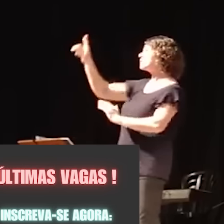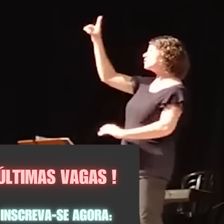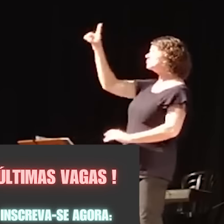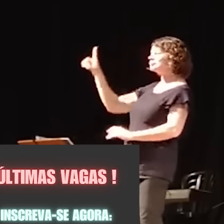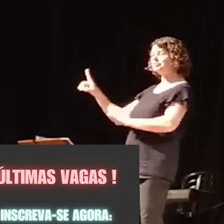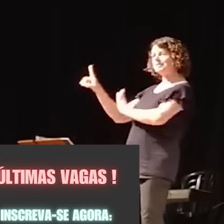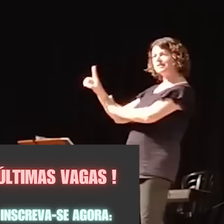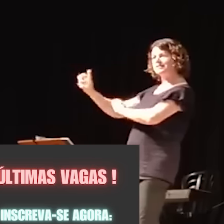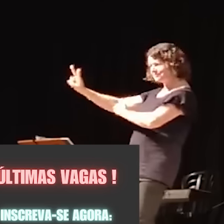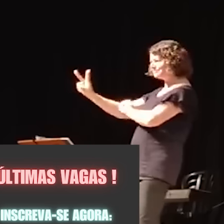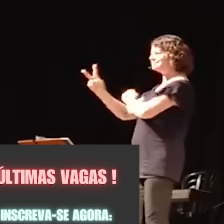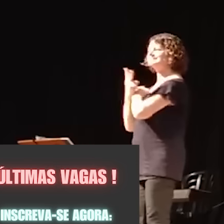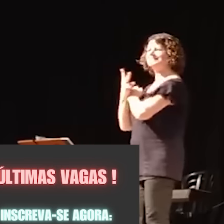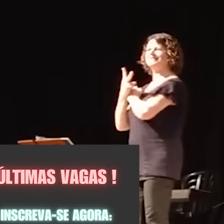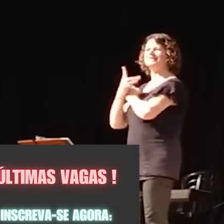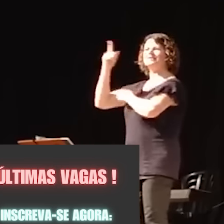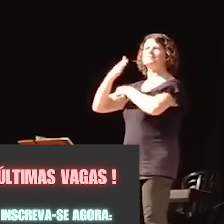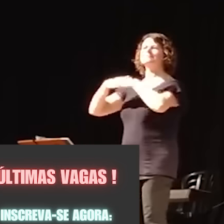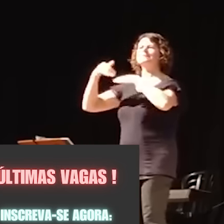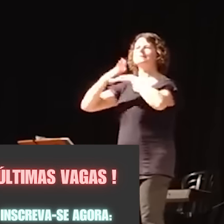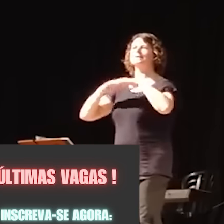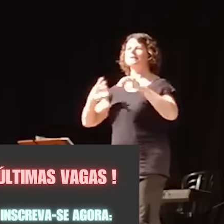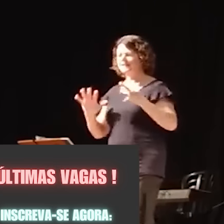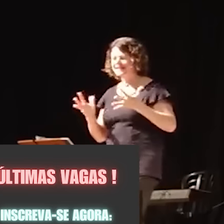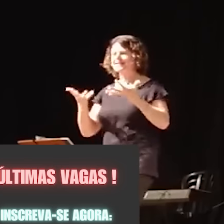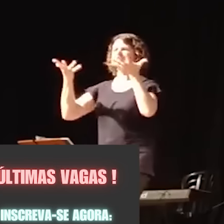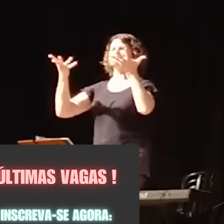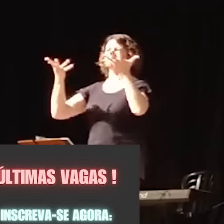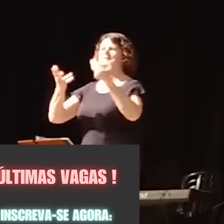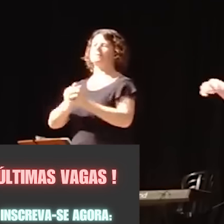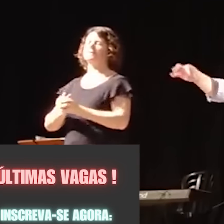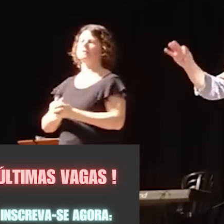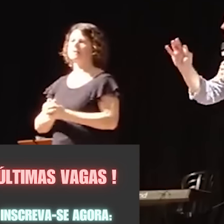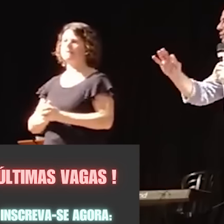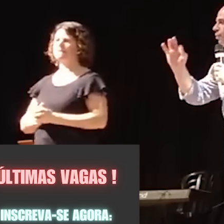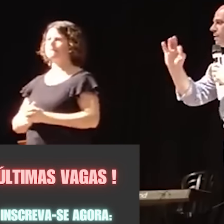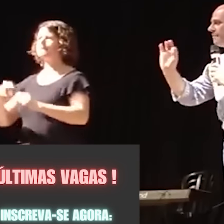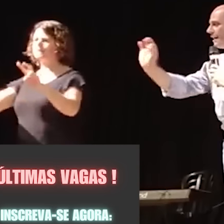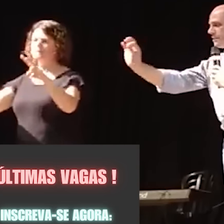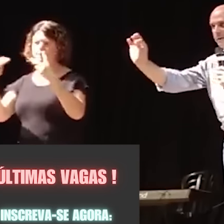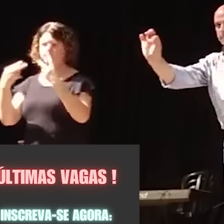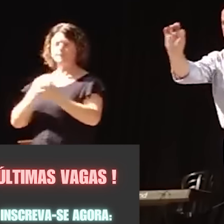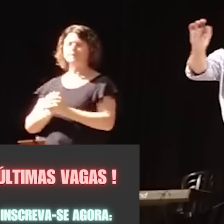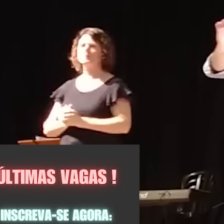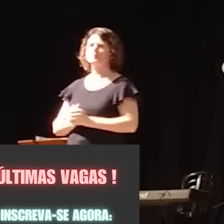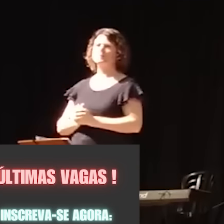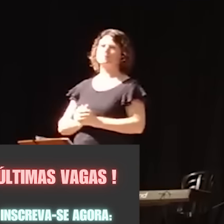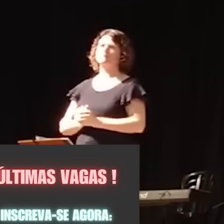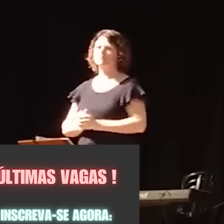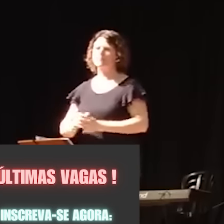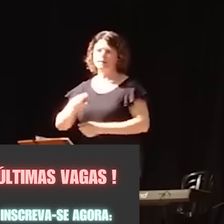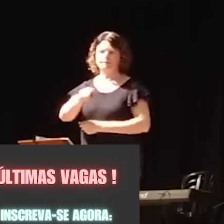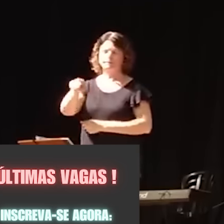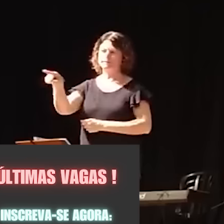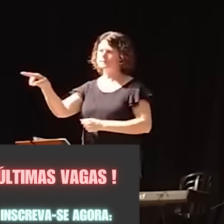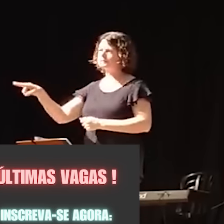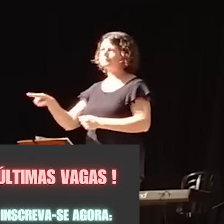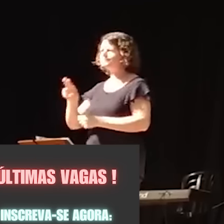tua mansidão me engrandeceu Amém olha para mim aqui você nunca vai experimentar um